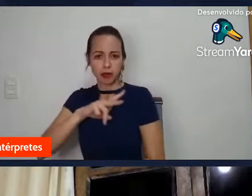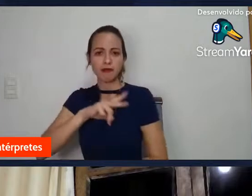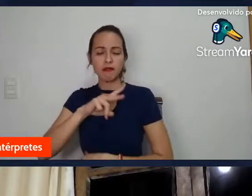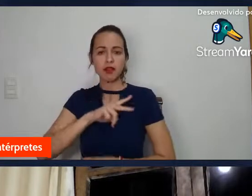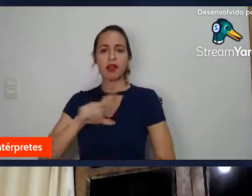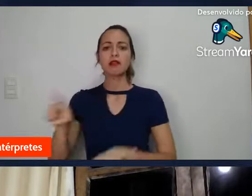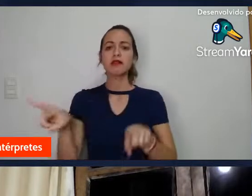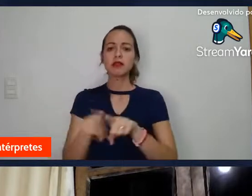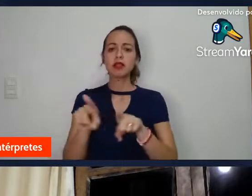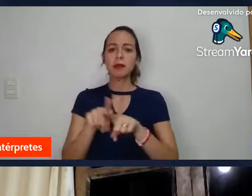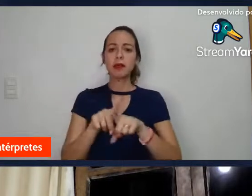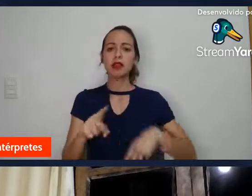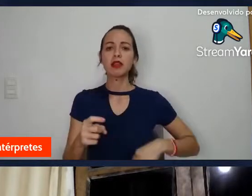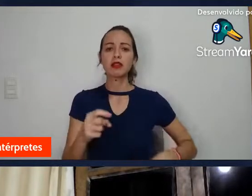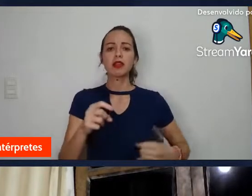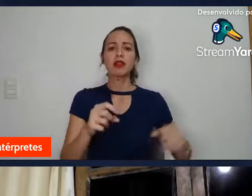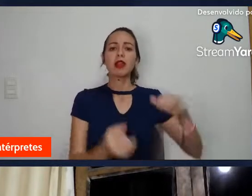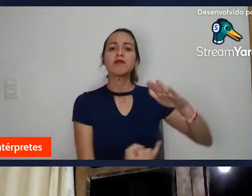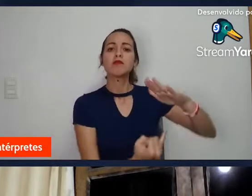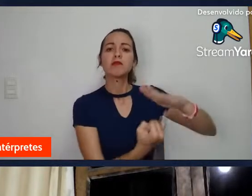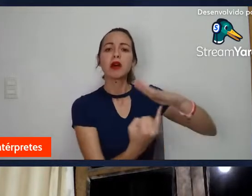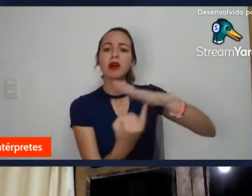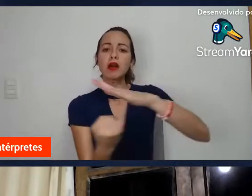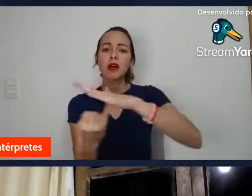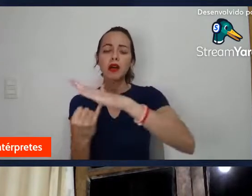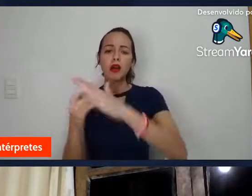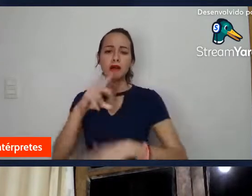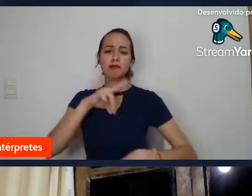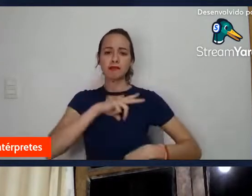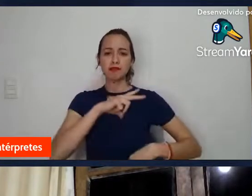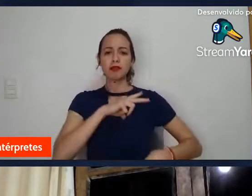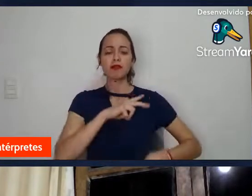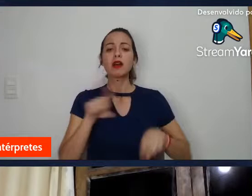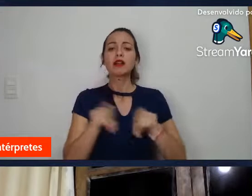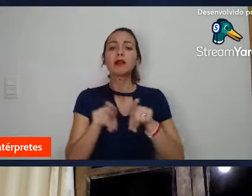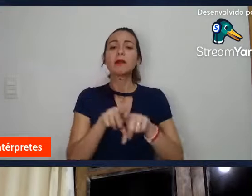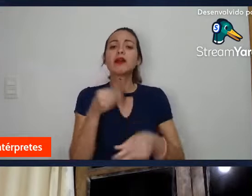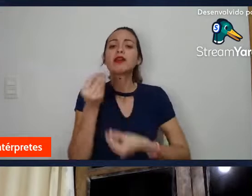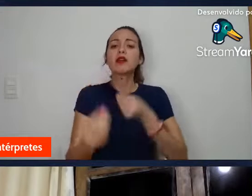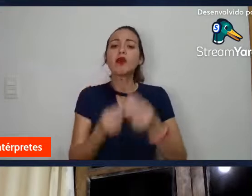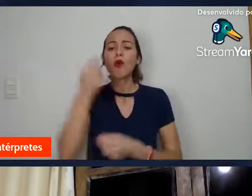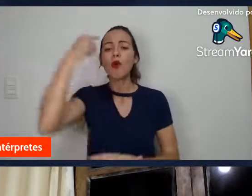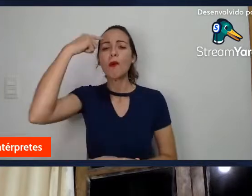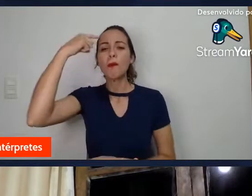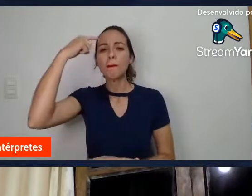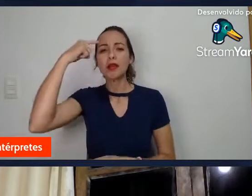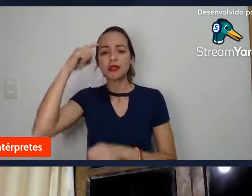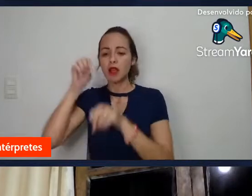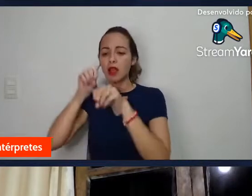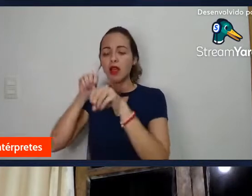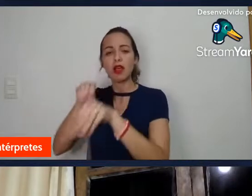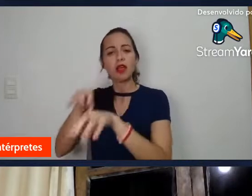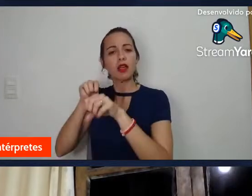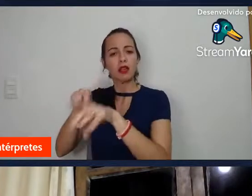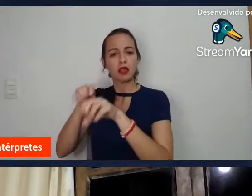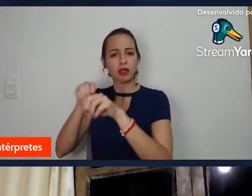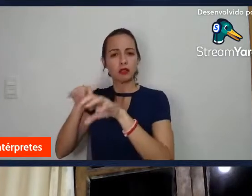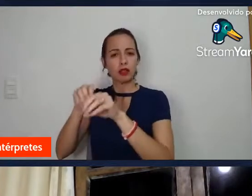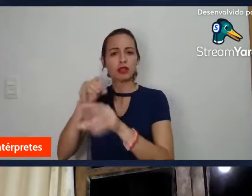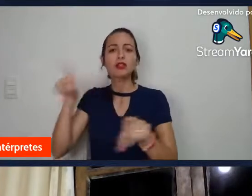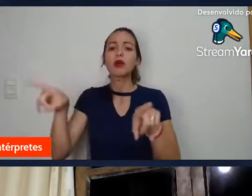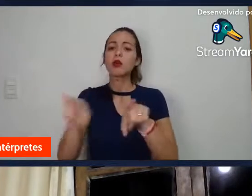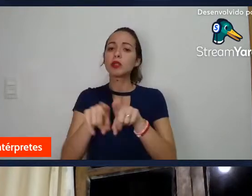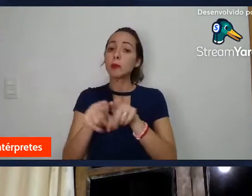diversas entidades, têm se debruçado sobre a educação brasileira, considerando o documento referência da